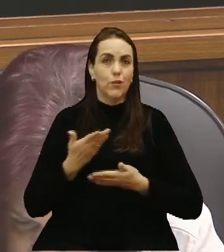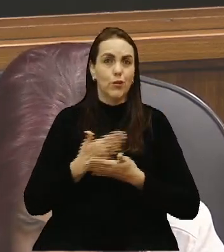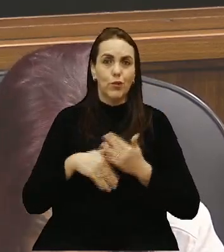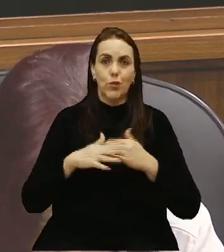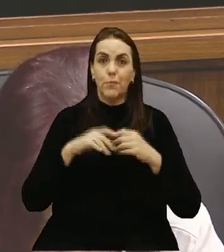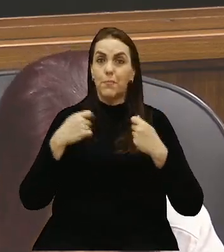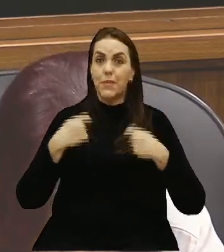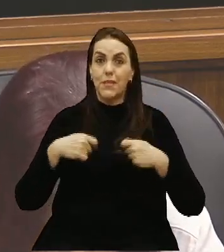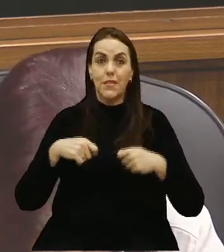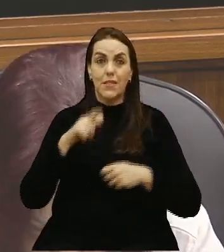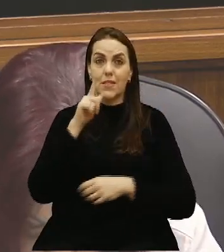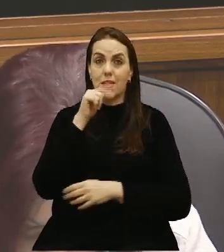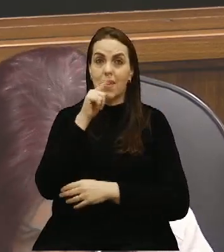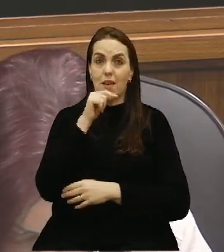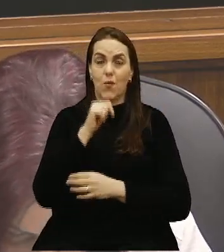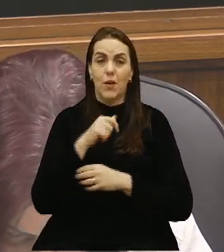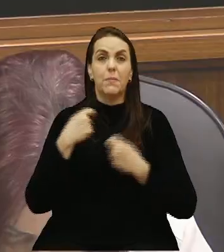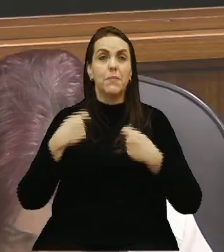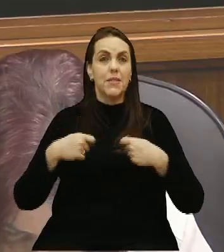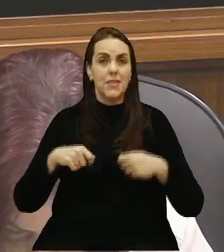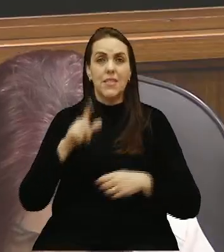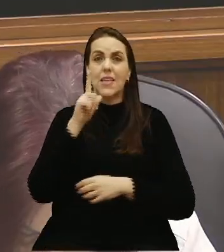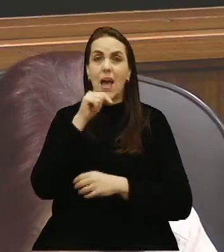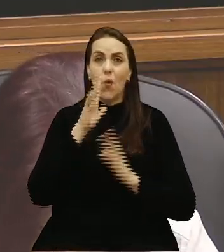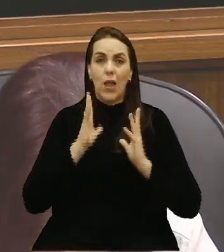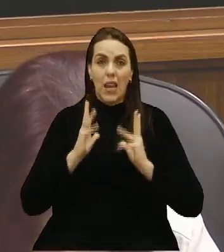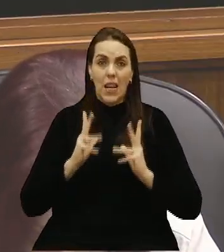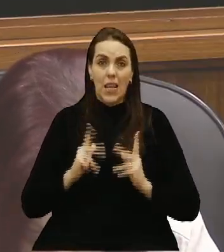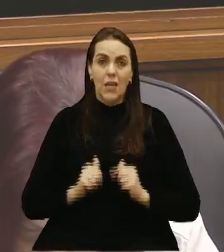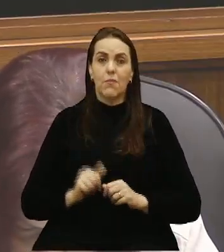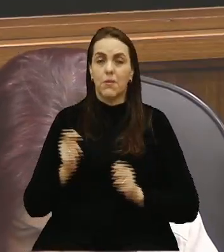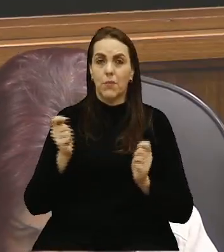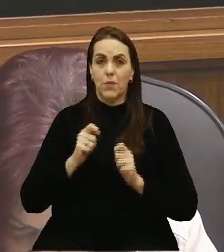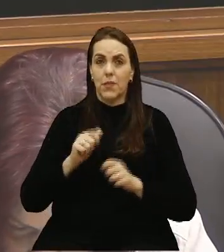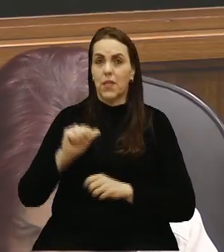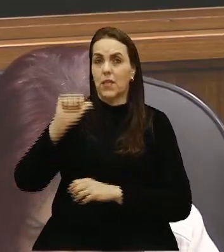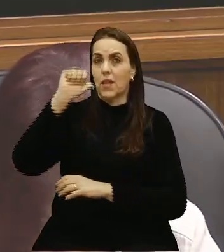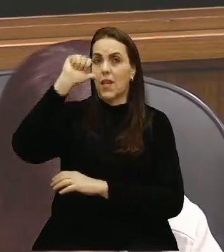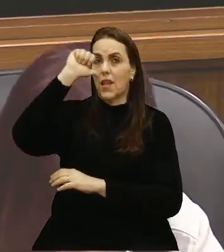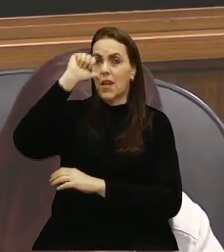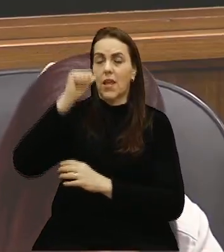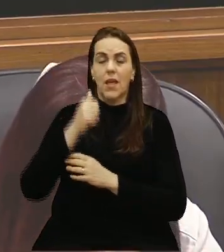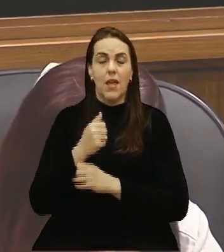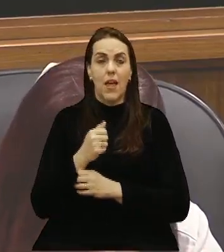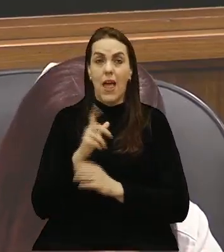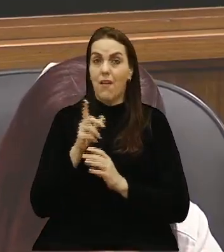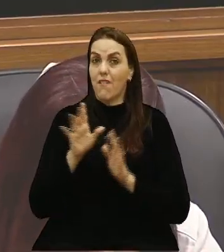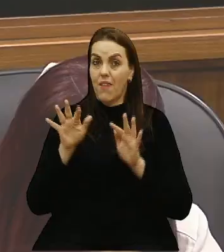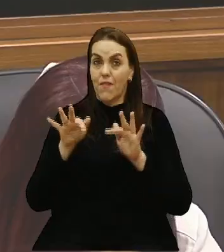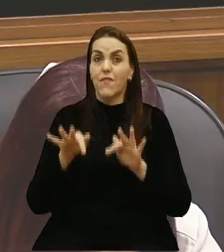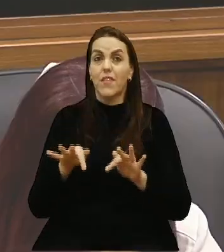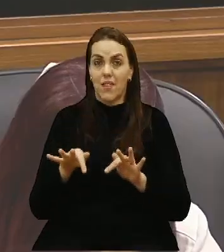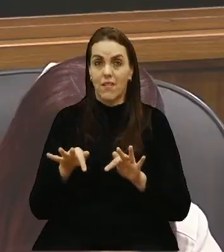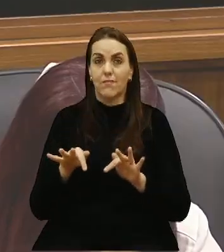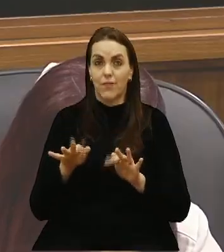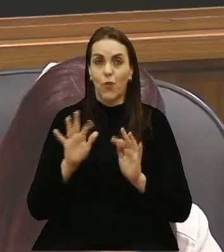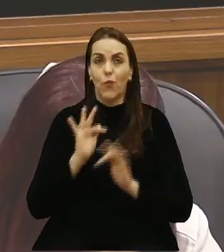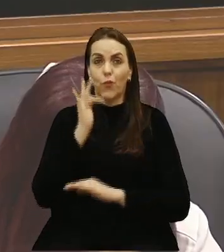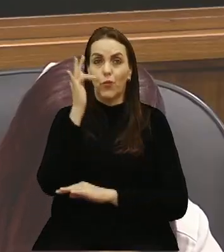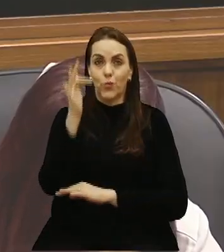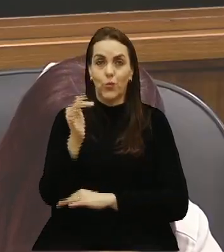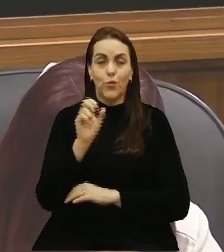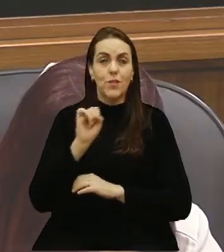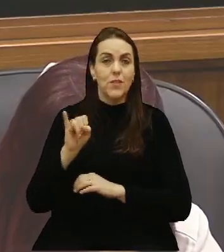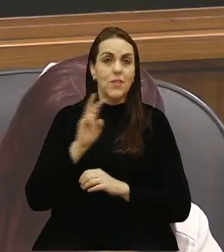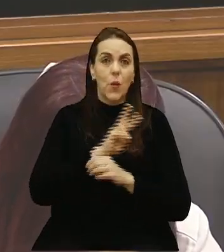da água. A gente precisa da água potável. E é um bem finito. Ele não vai ter para sempre se a gente não cuidar, se